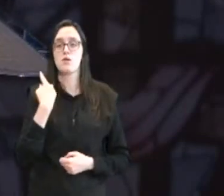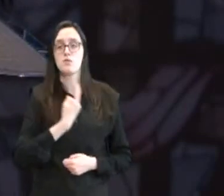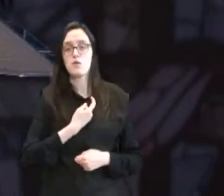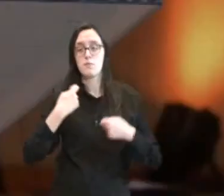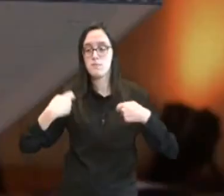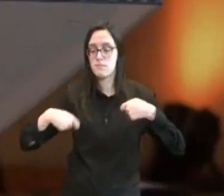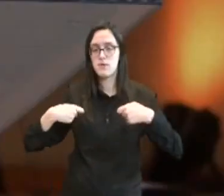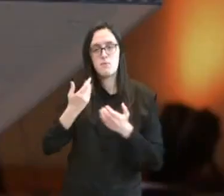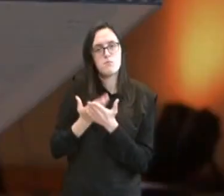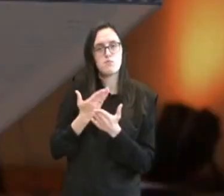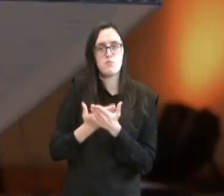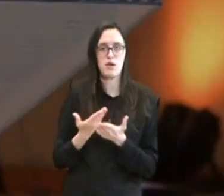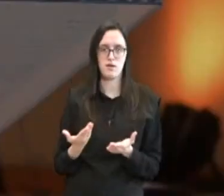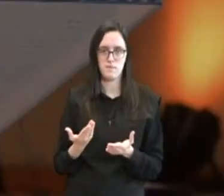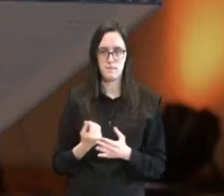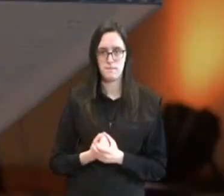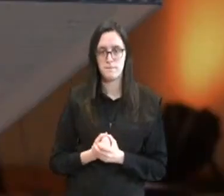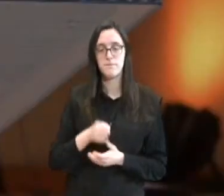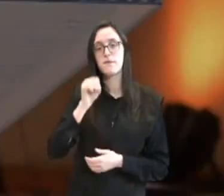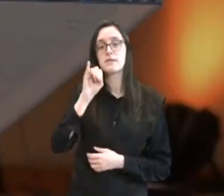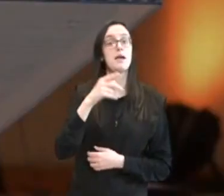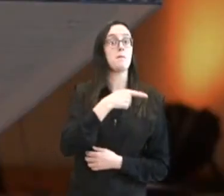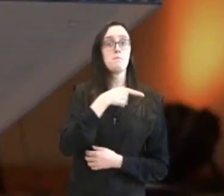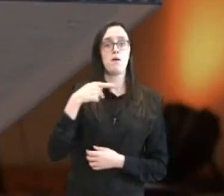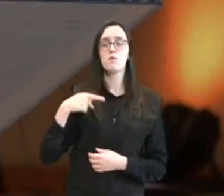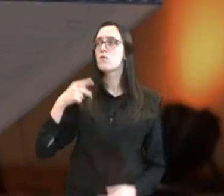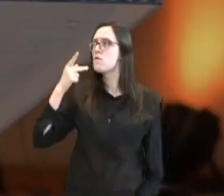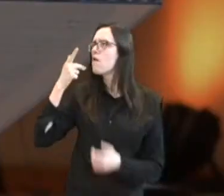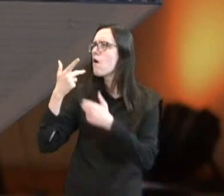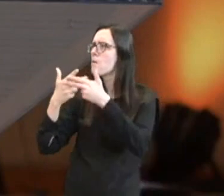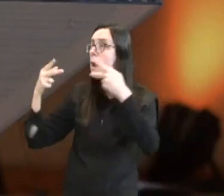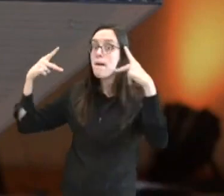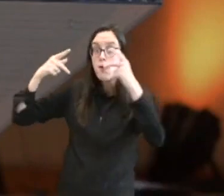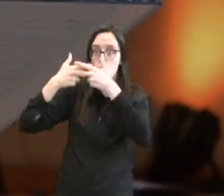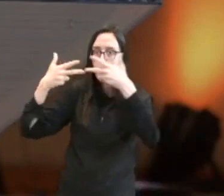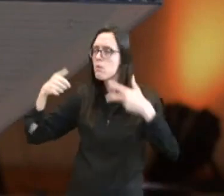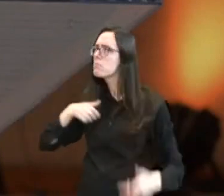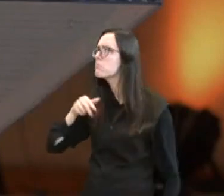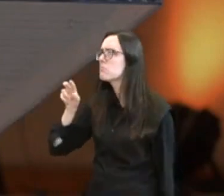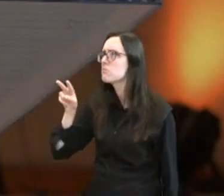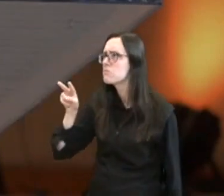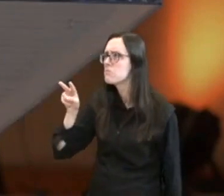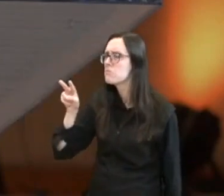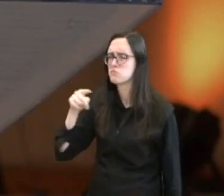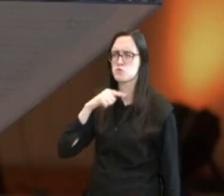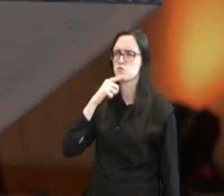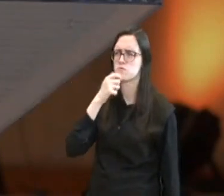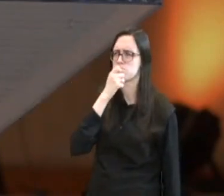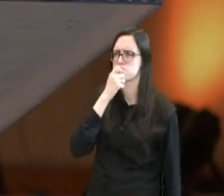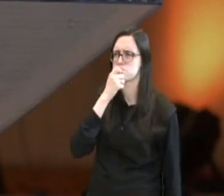estudar. Se o pastor falou alguma coisa, pregou alguma coisa, há dúvidas,